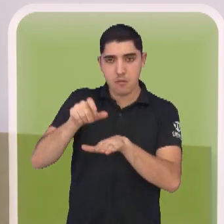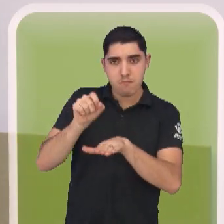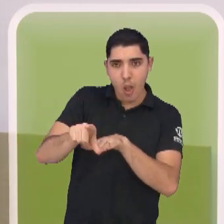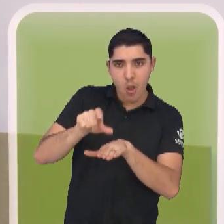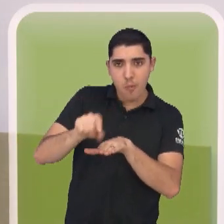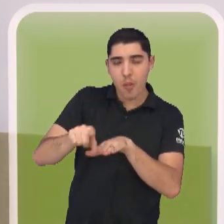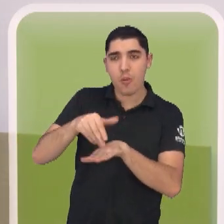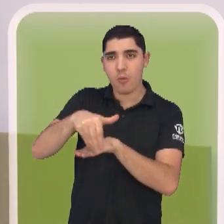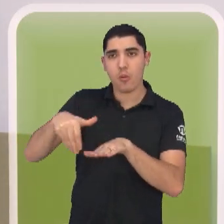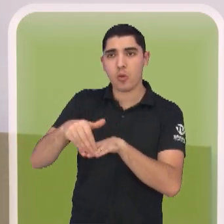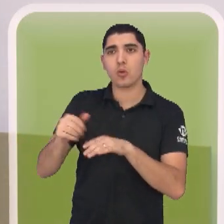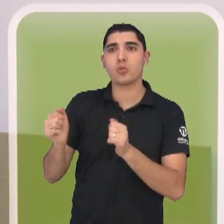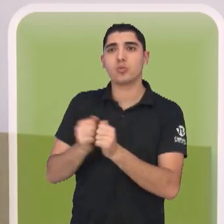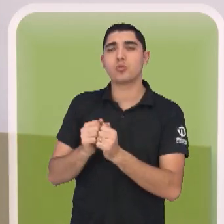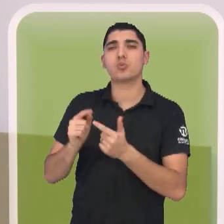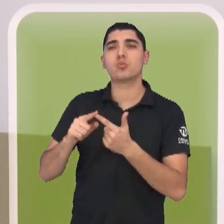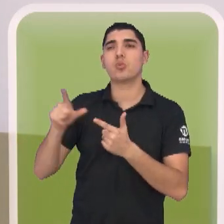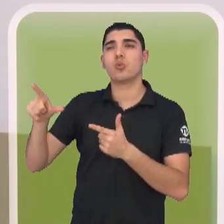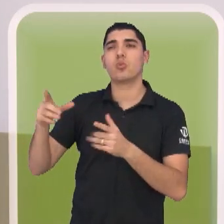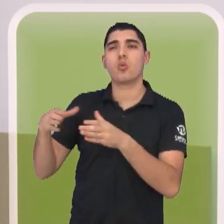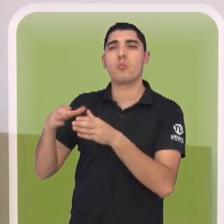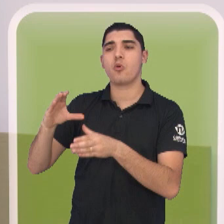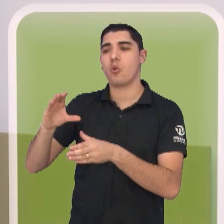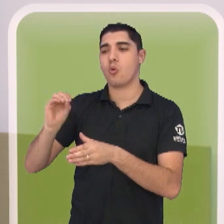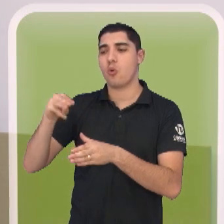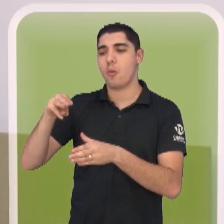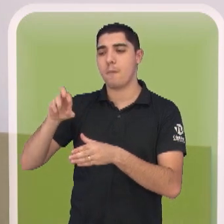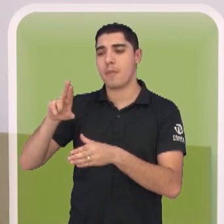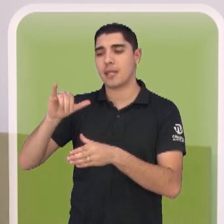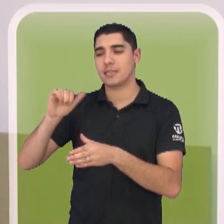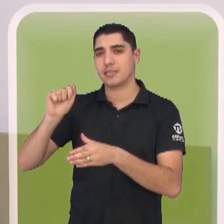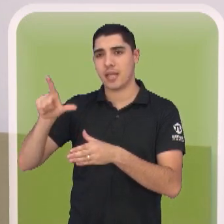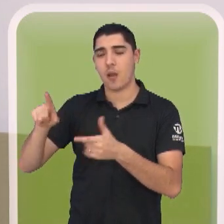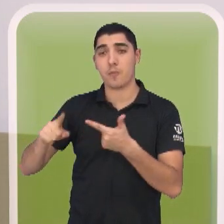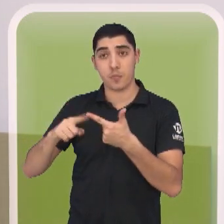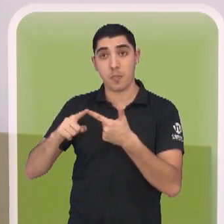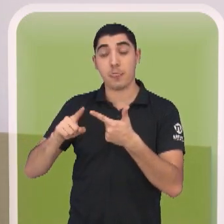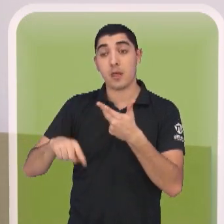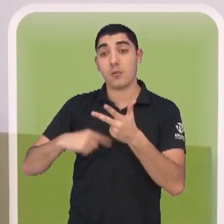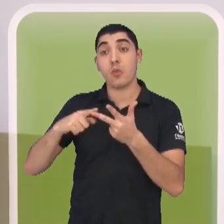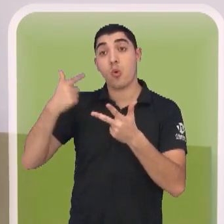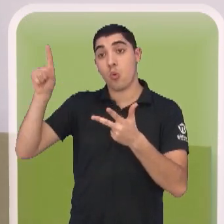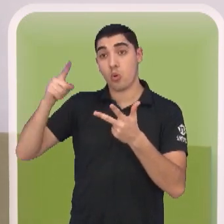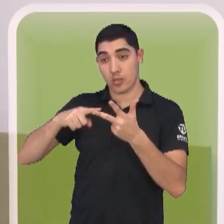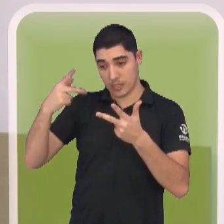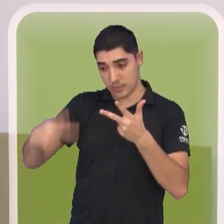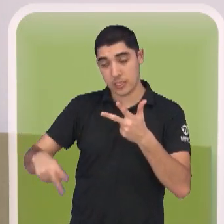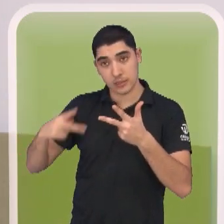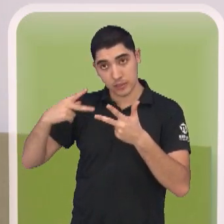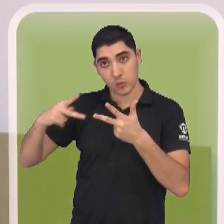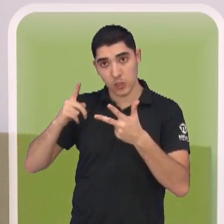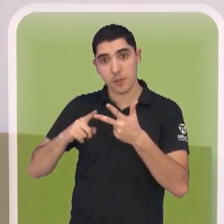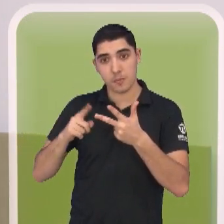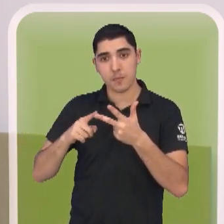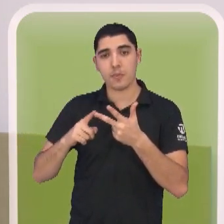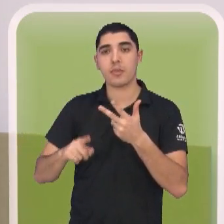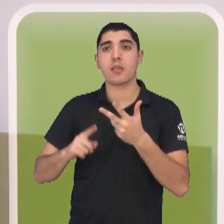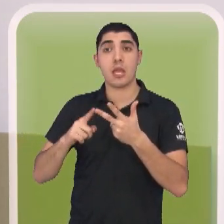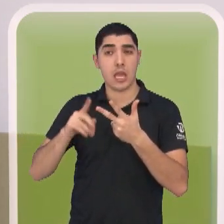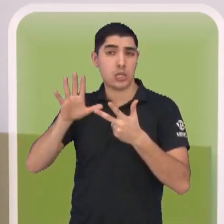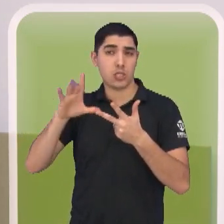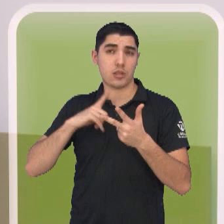o comercial o ano passado já conhece bastante também a divisão tem o outro jogador que é daqui de São José mas tem uma